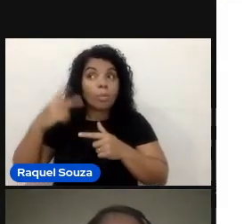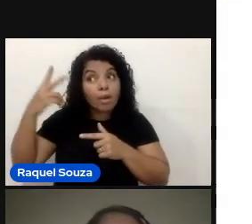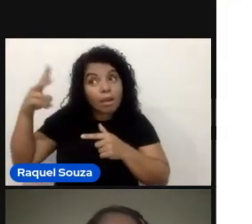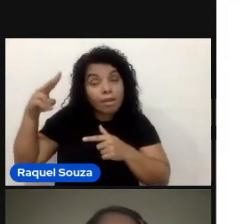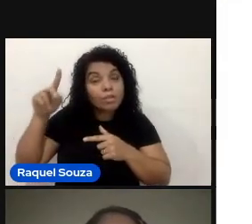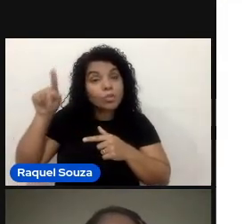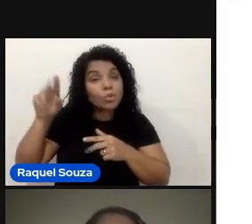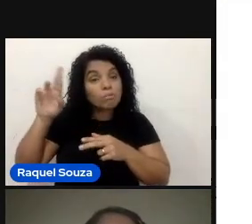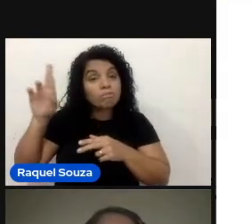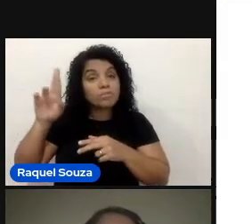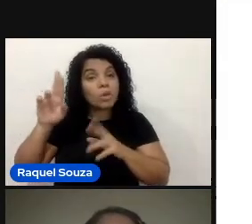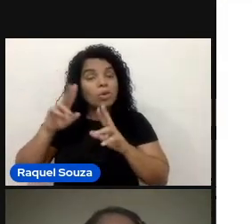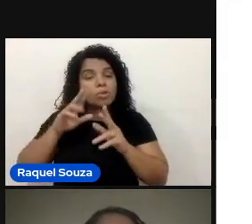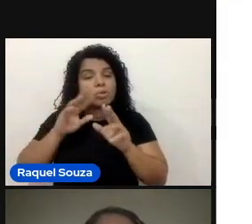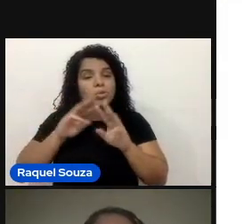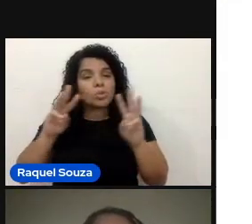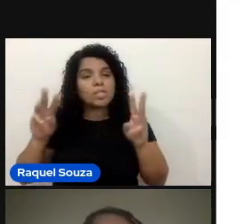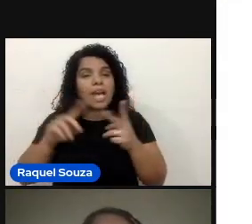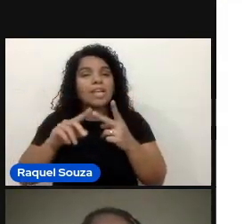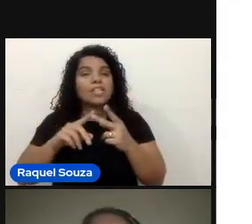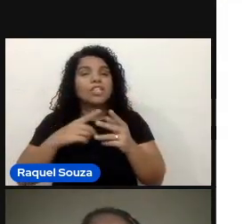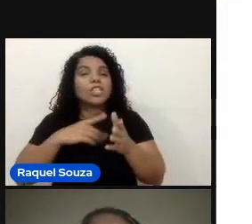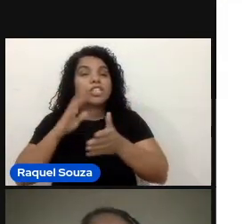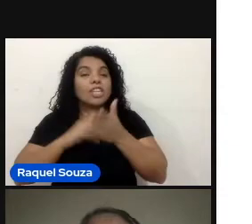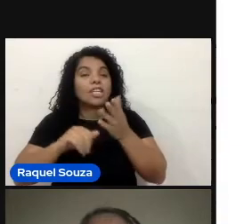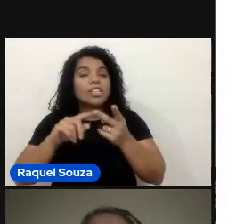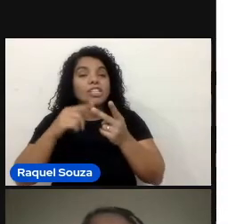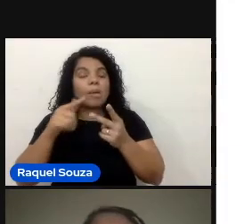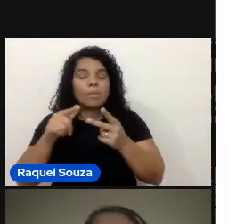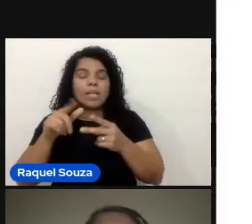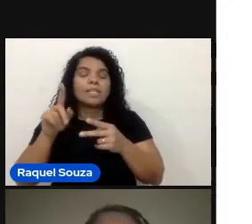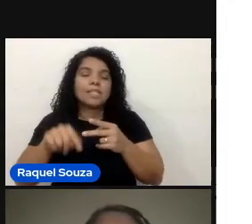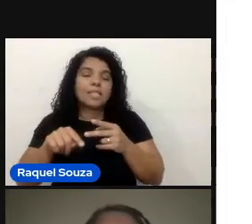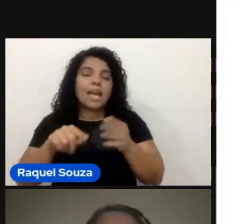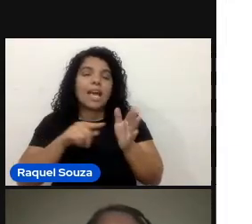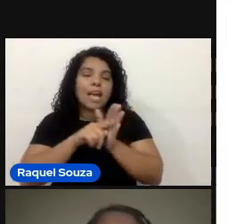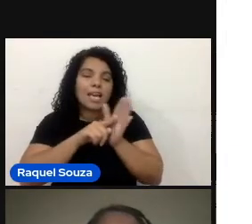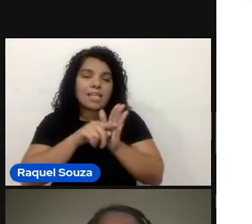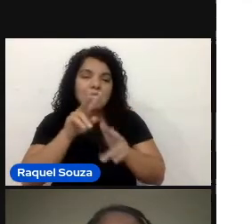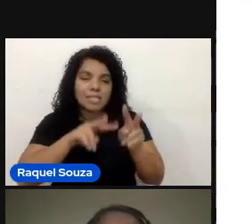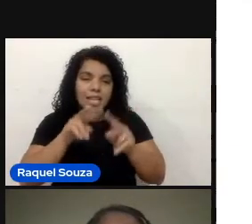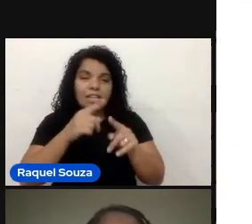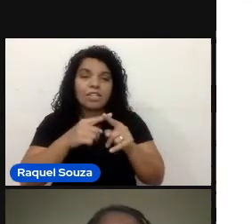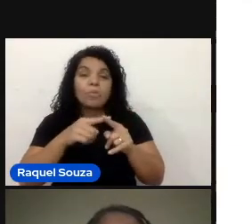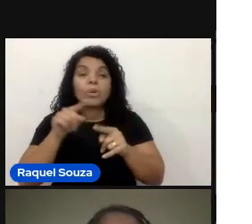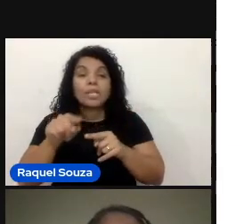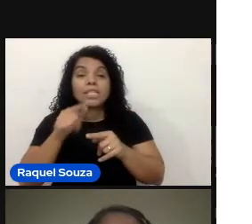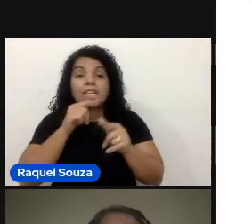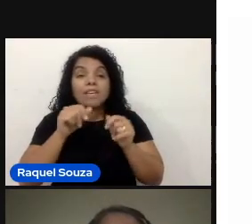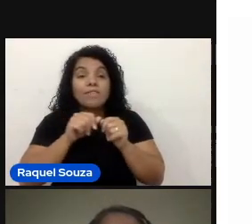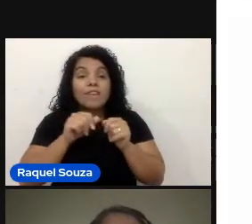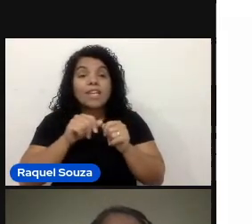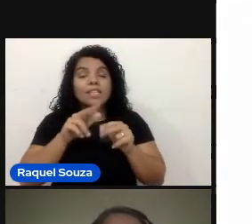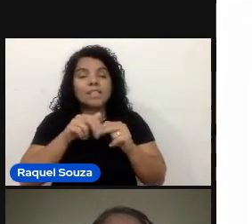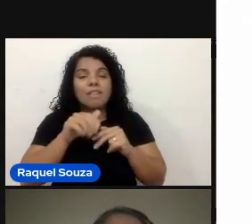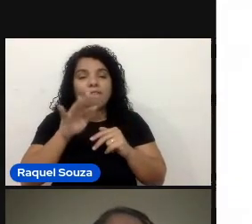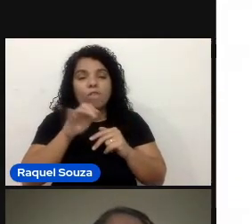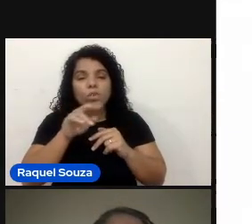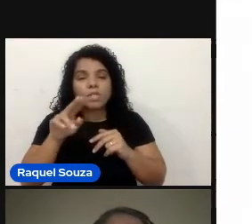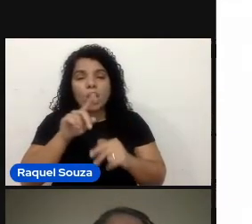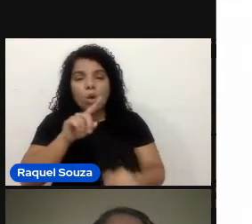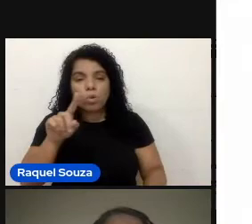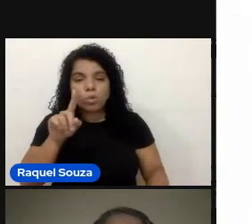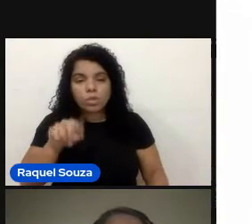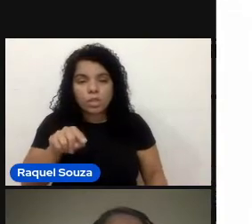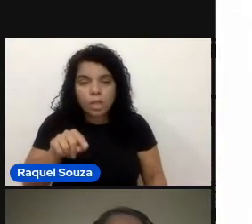desabilita das checagens. Então, isso é feito através de uma função chamada